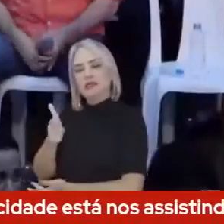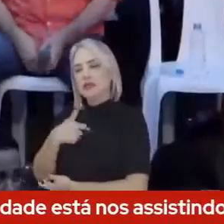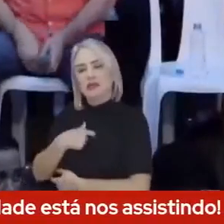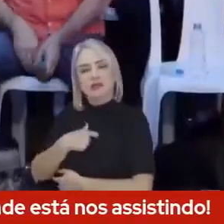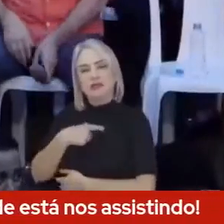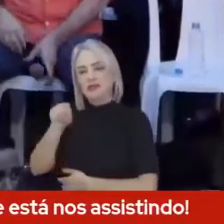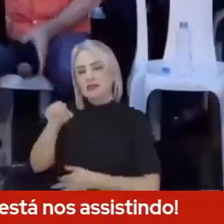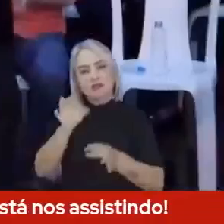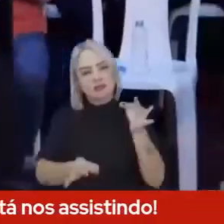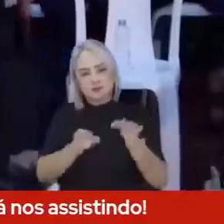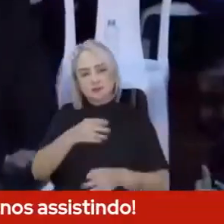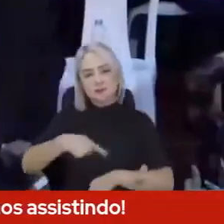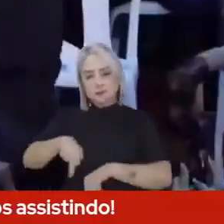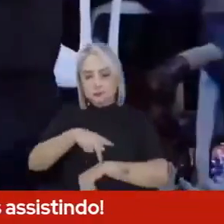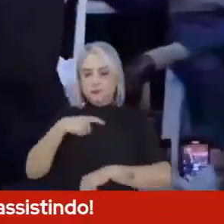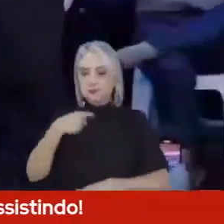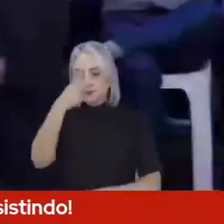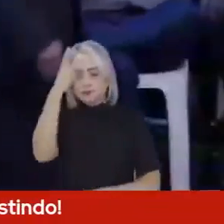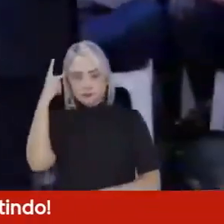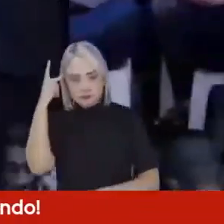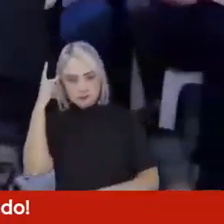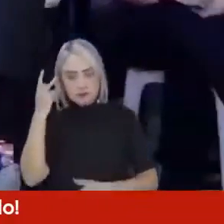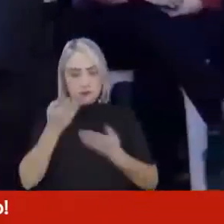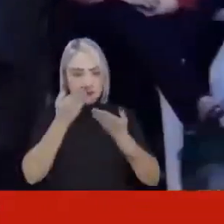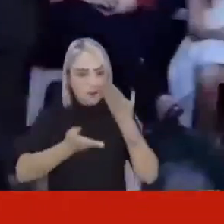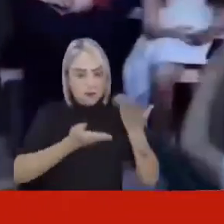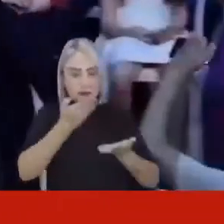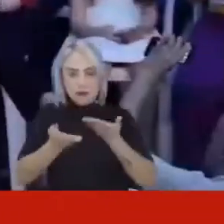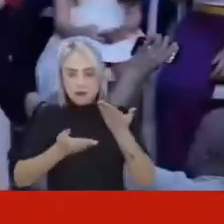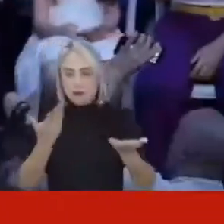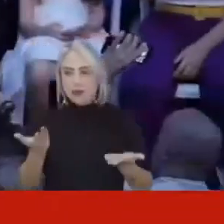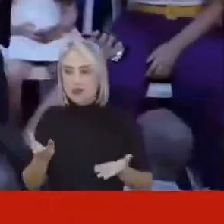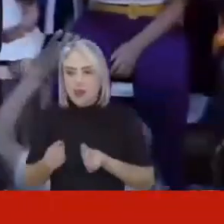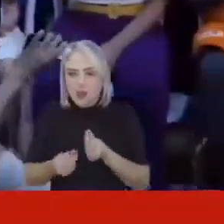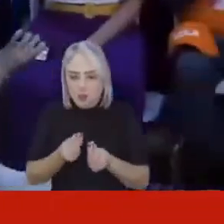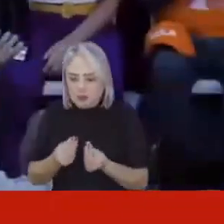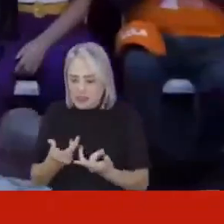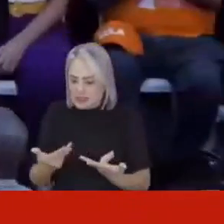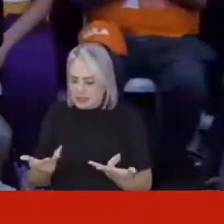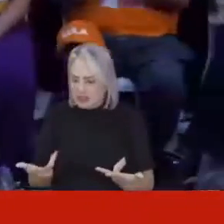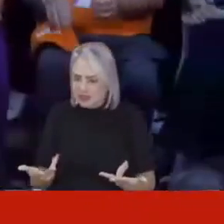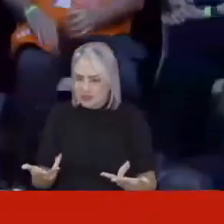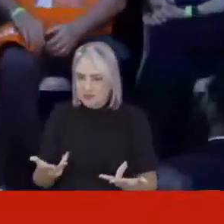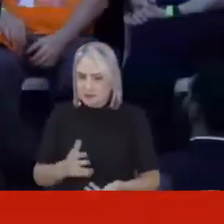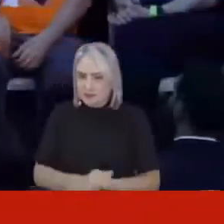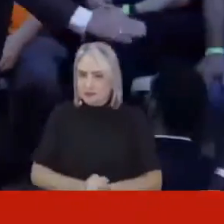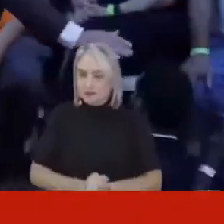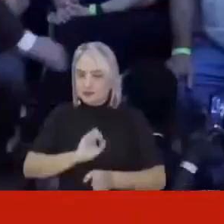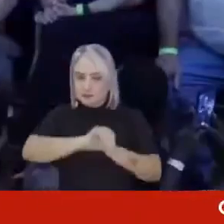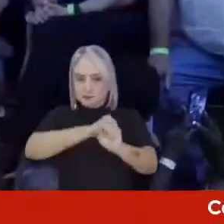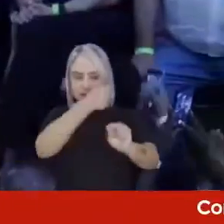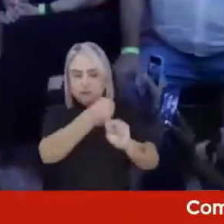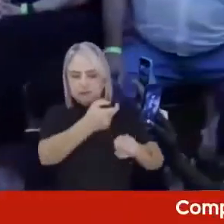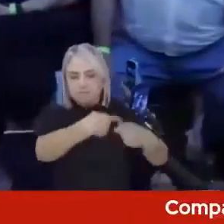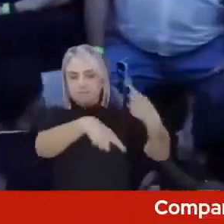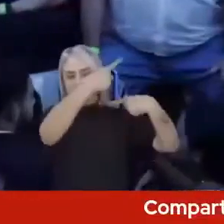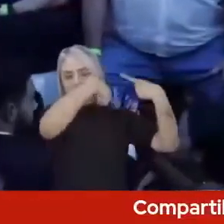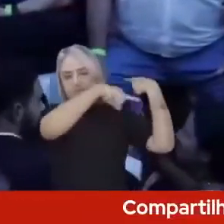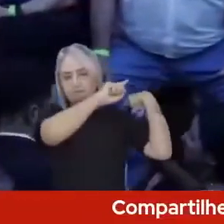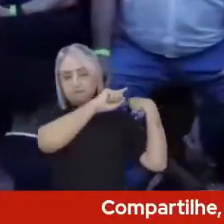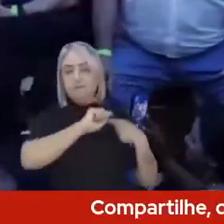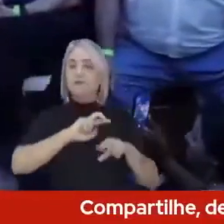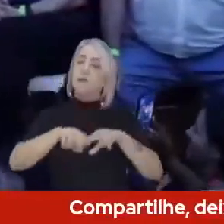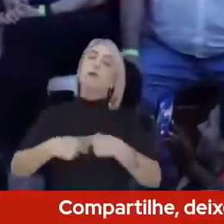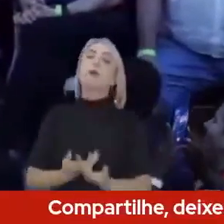gente ver as pessoas serem tratadas, sabe, como se a gente tivesse um século retrasado. Por isso, companheiros